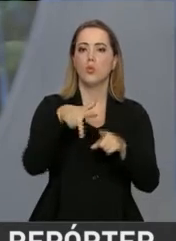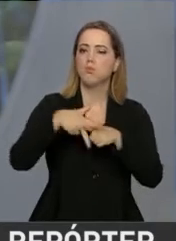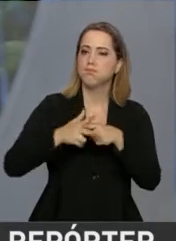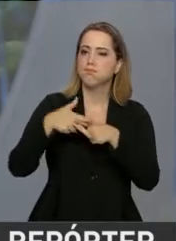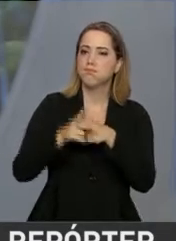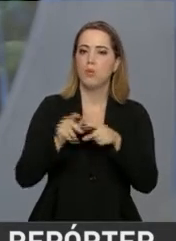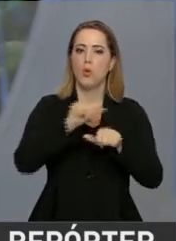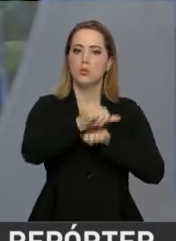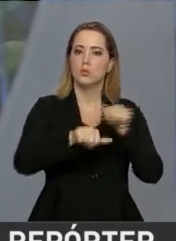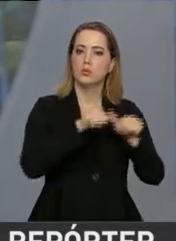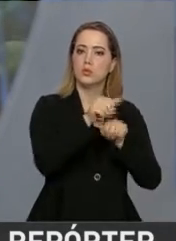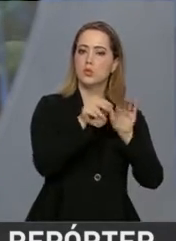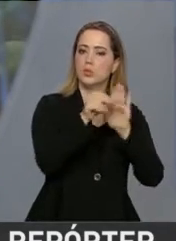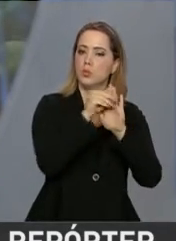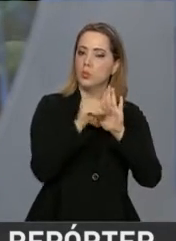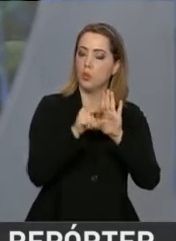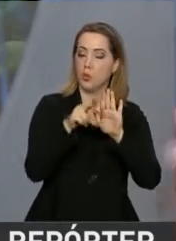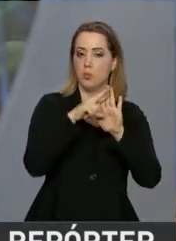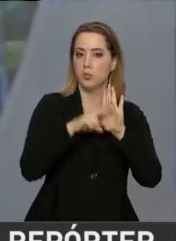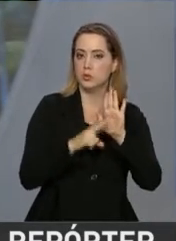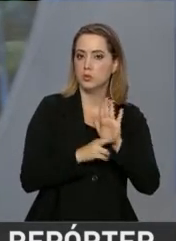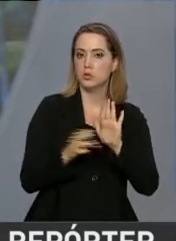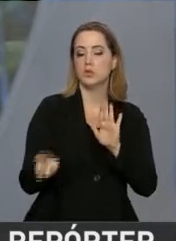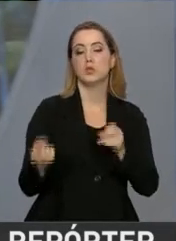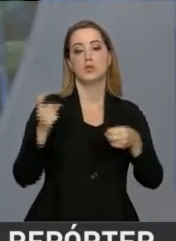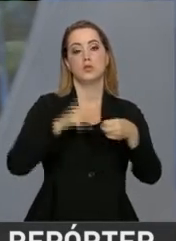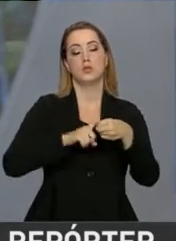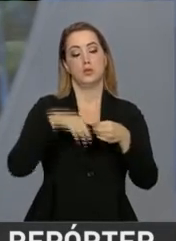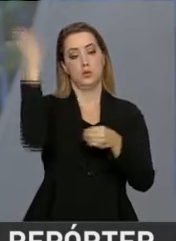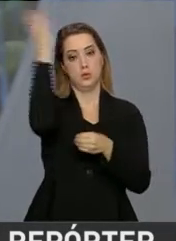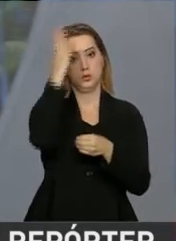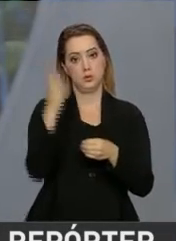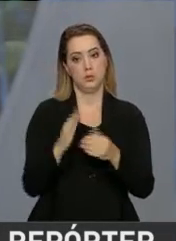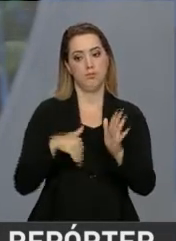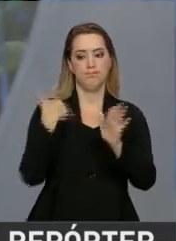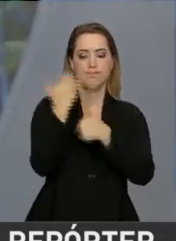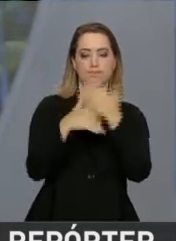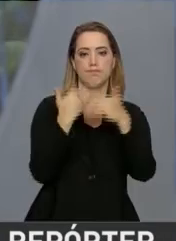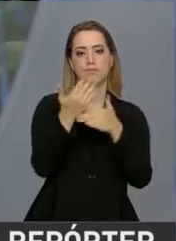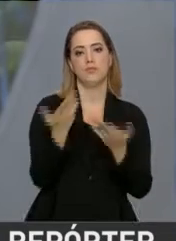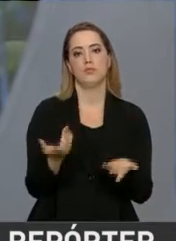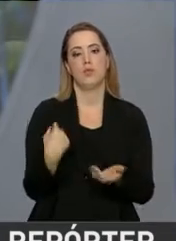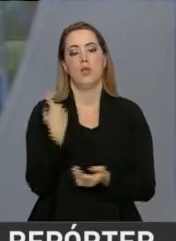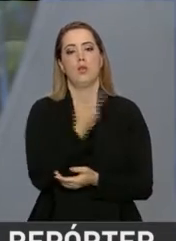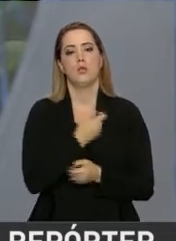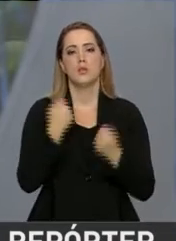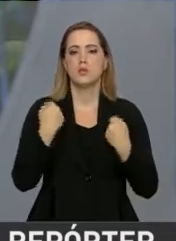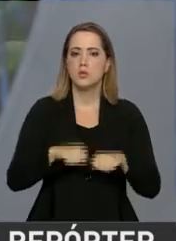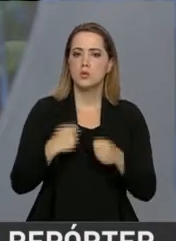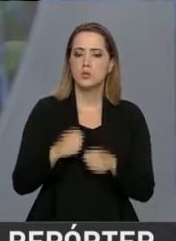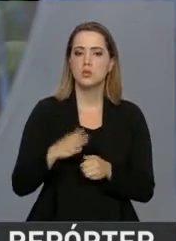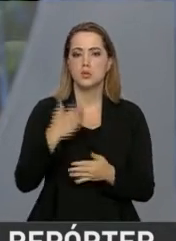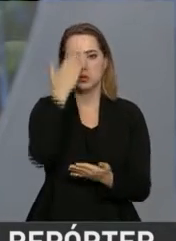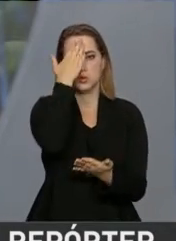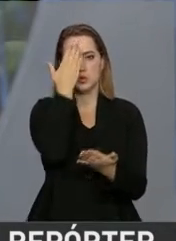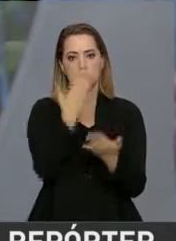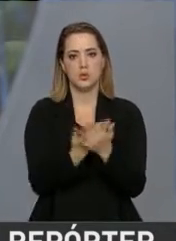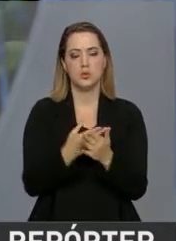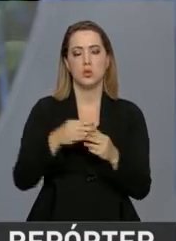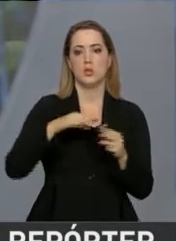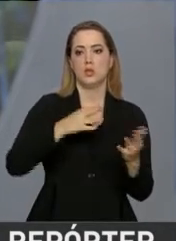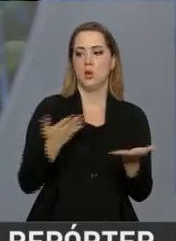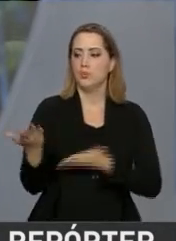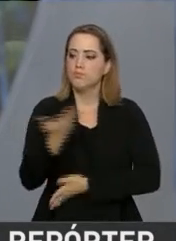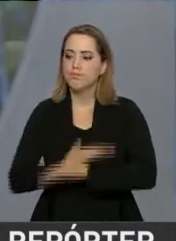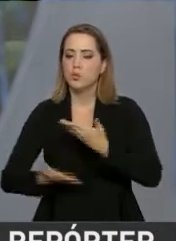para fazer o brasil voltar a crescer o brasil hoje merece já a confiança do mercado interno e do